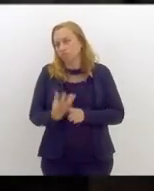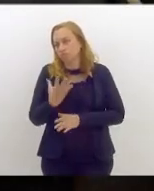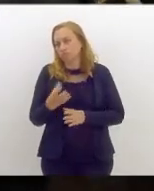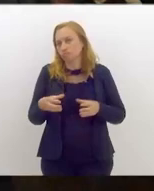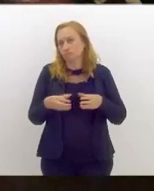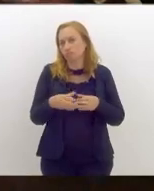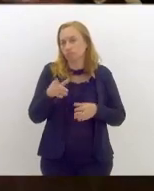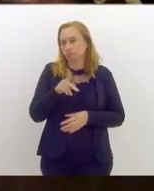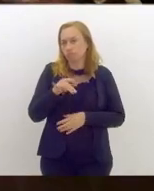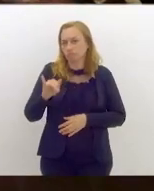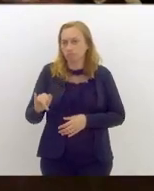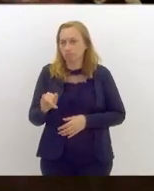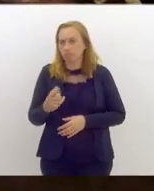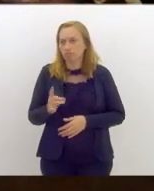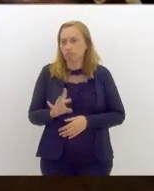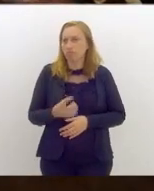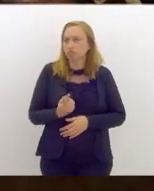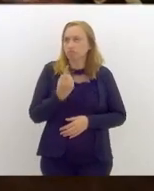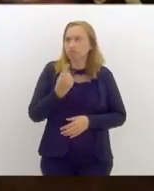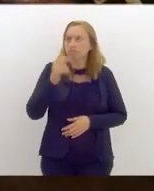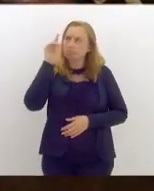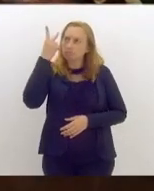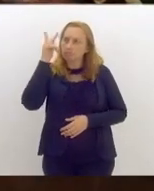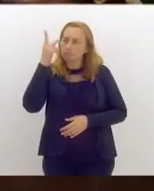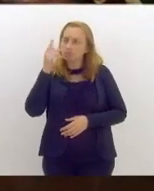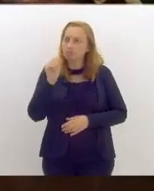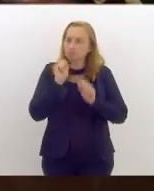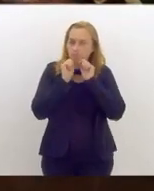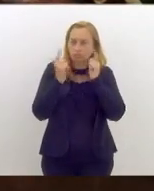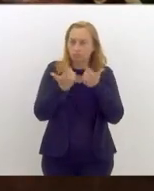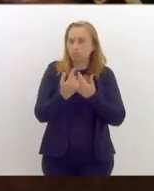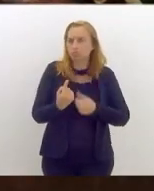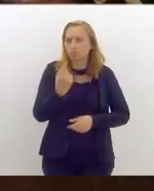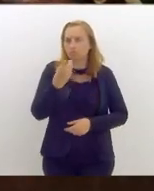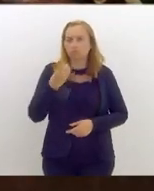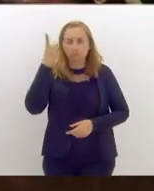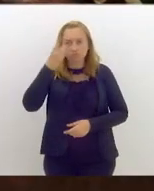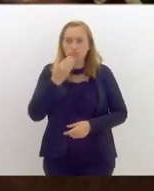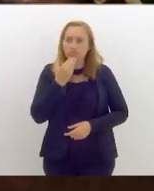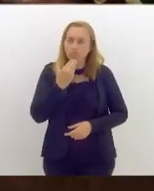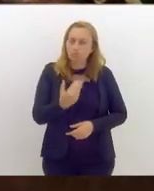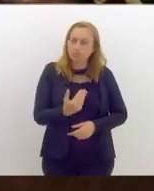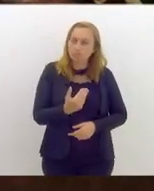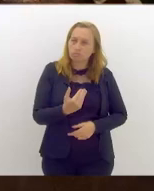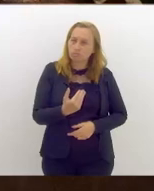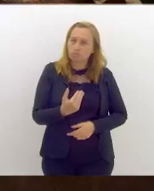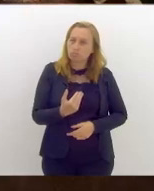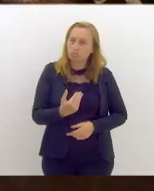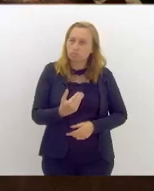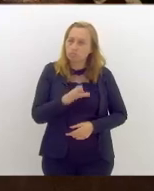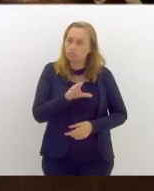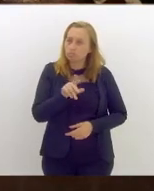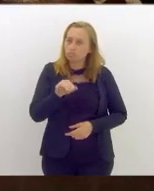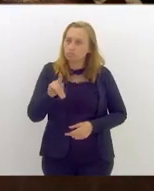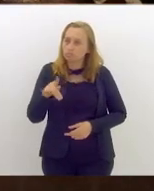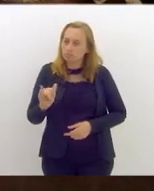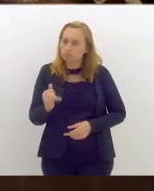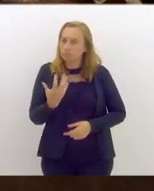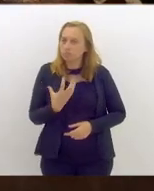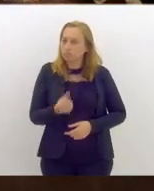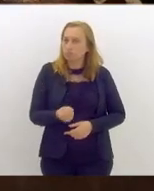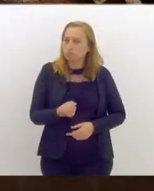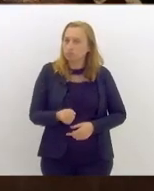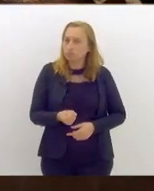com a CPI tem um caso na história da alerj que o deputado fez uma solicitação e a CPI a 14